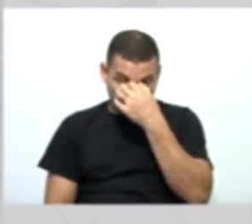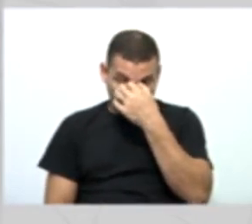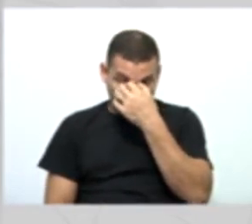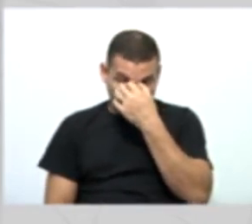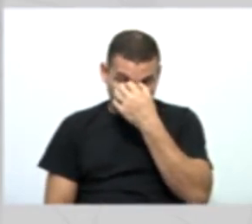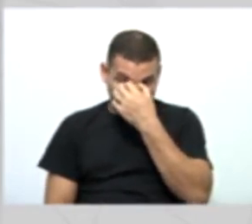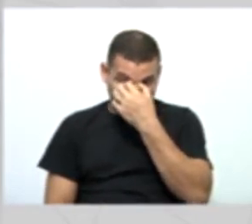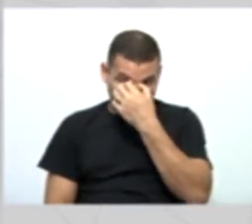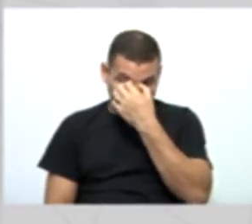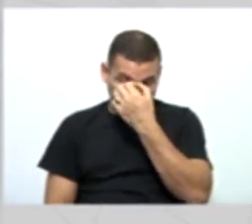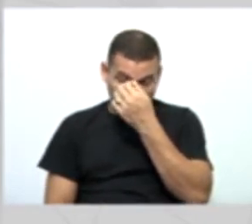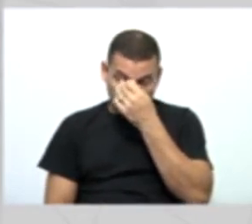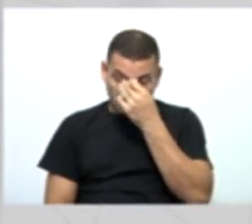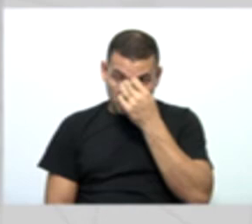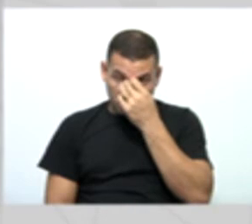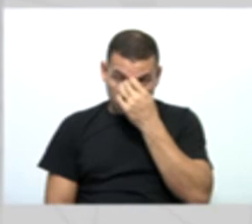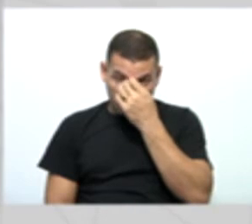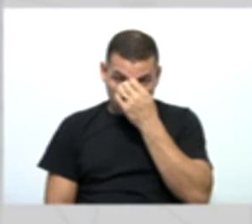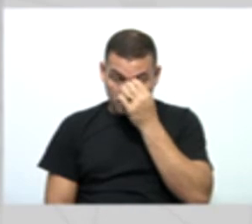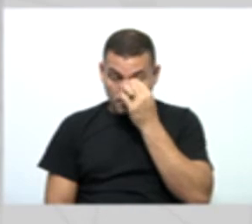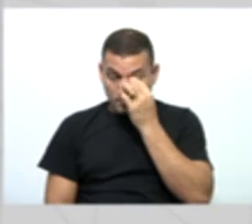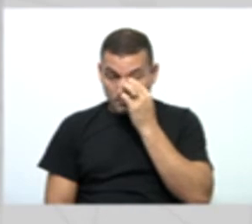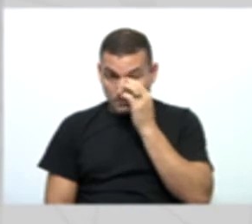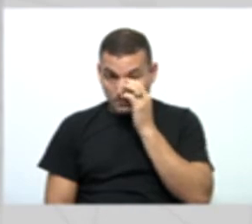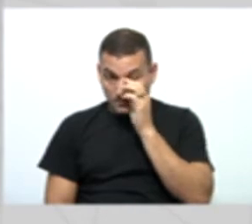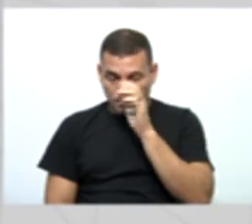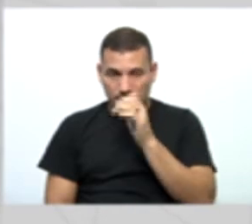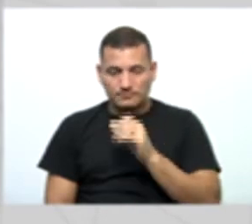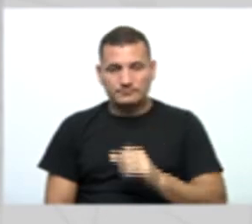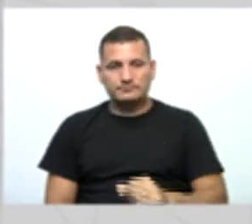Vamos criar aqui uma classe.